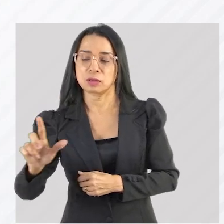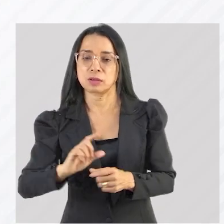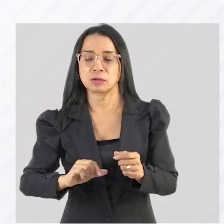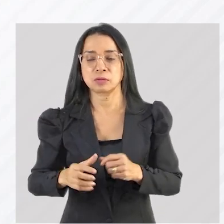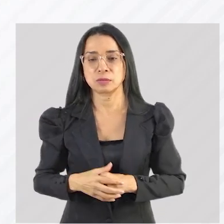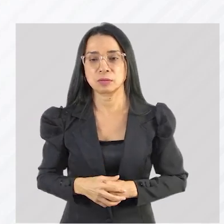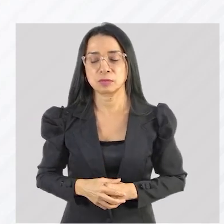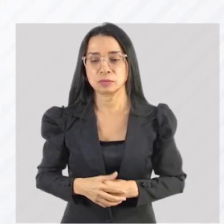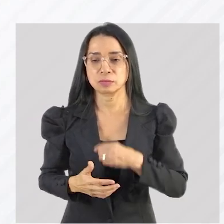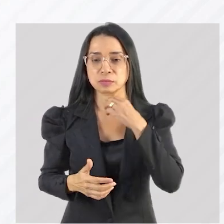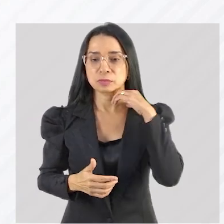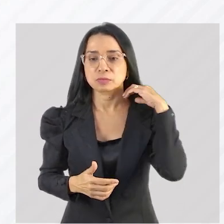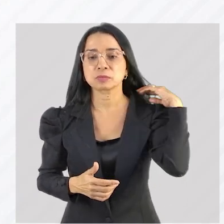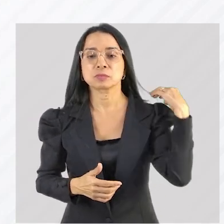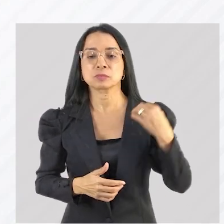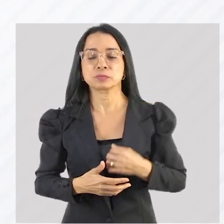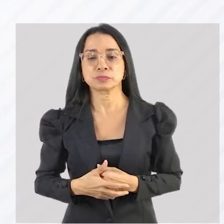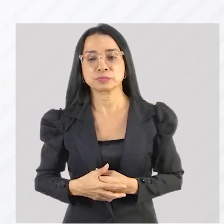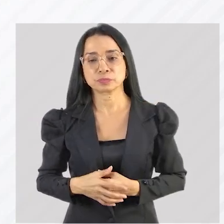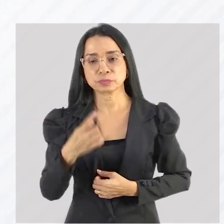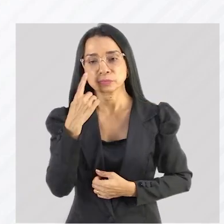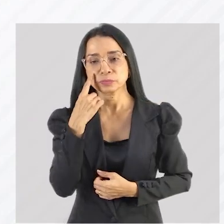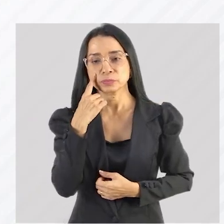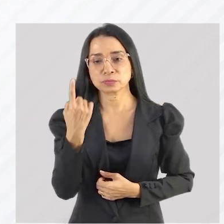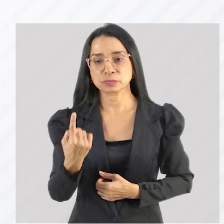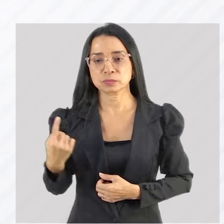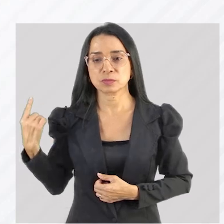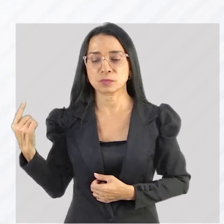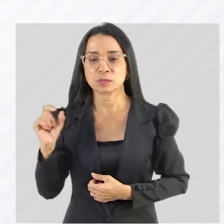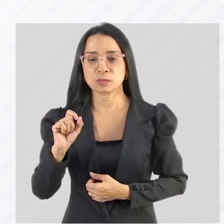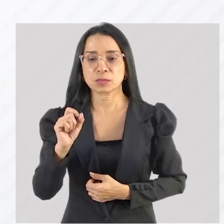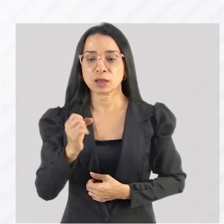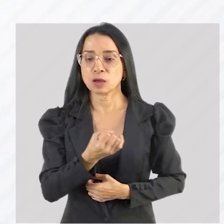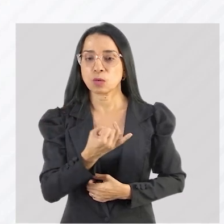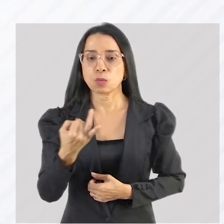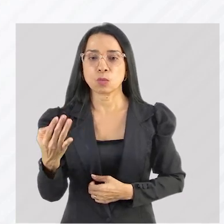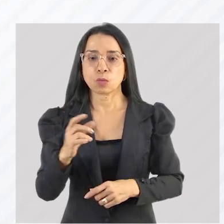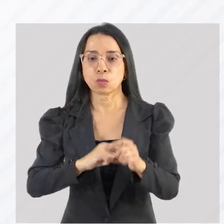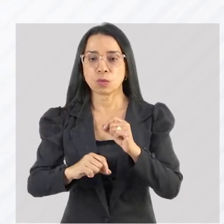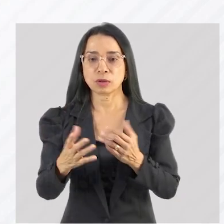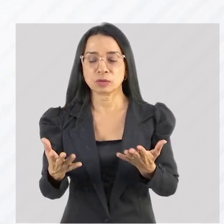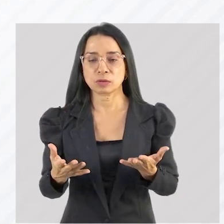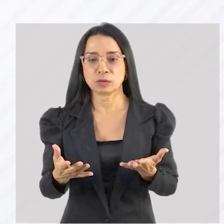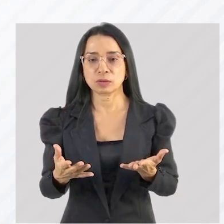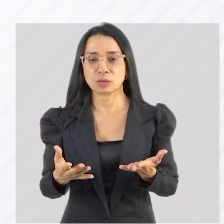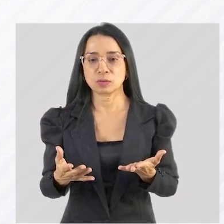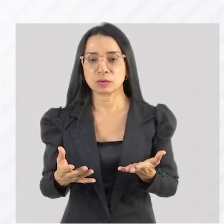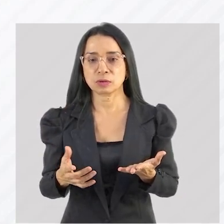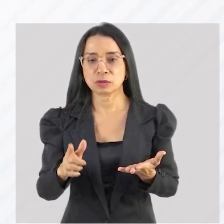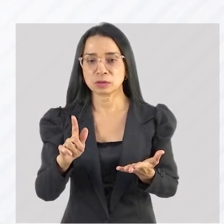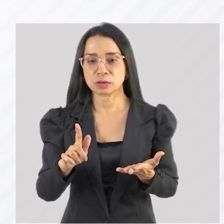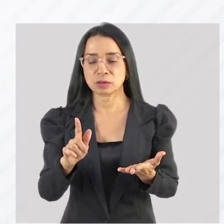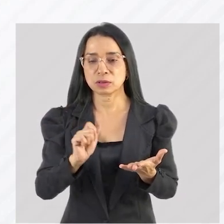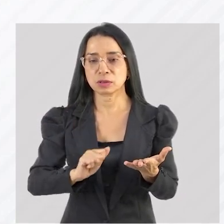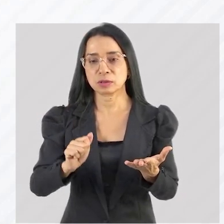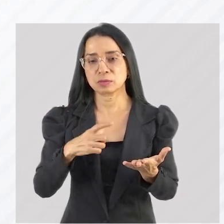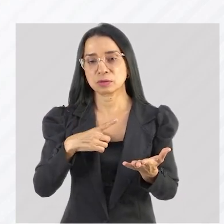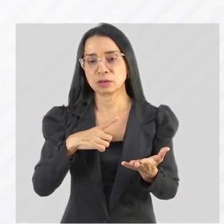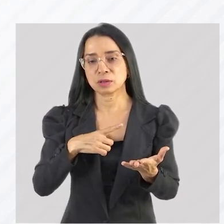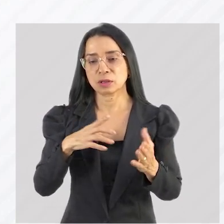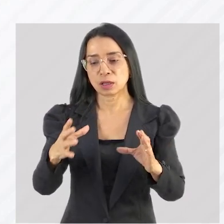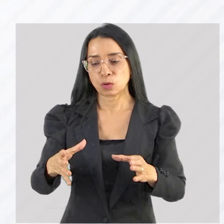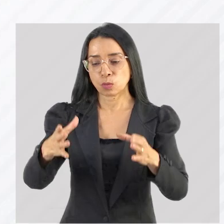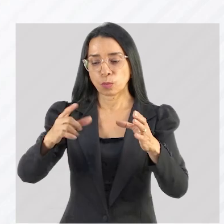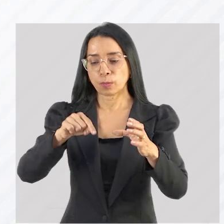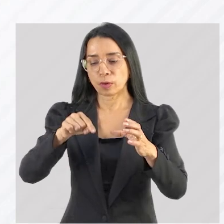quilocalorias, não é verdade? Então, eu vejo o seguinte: quantos quilos, quantas gramas, né, eu vou ter naquele meu